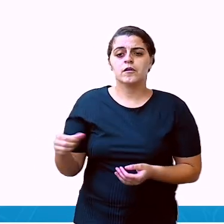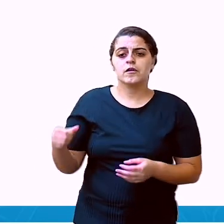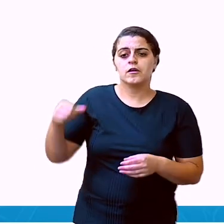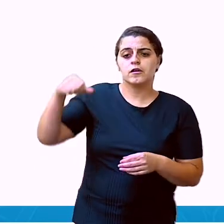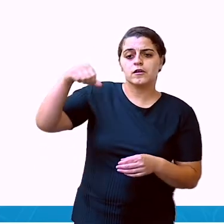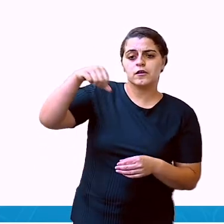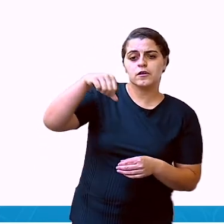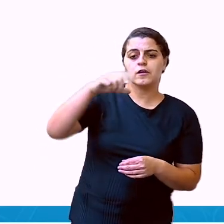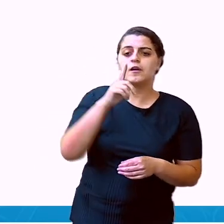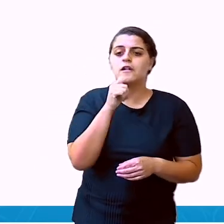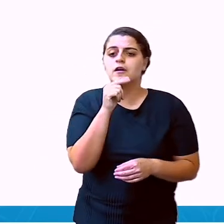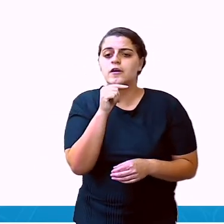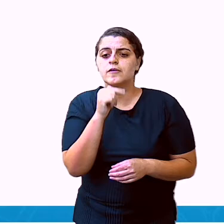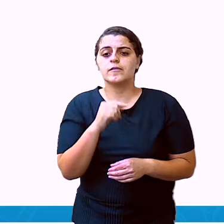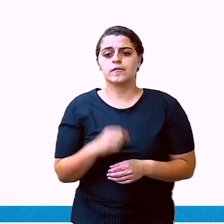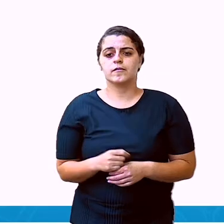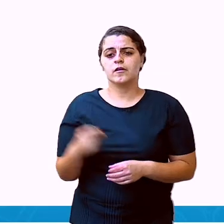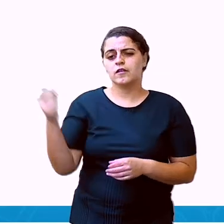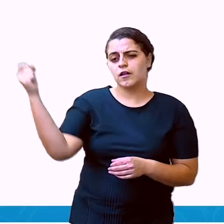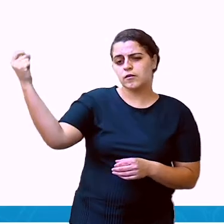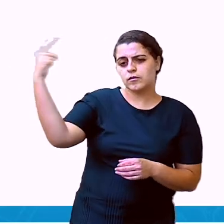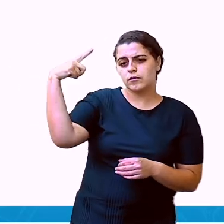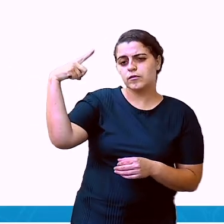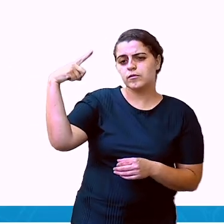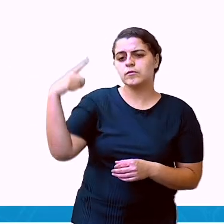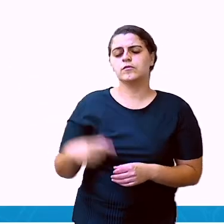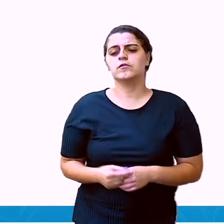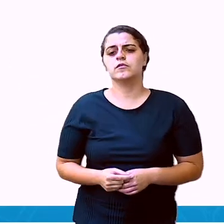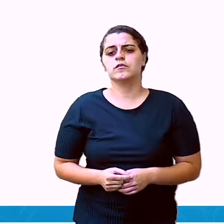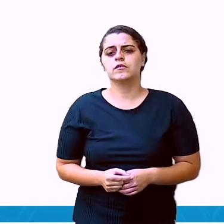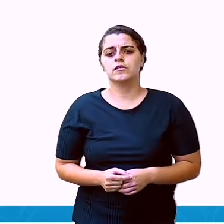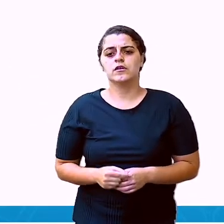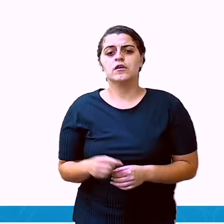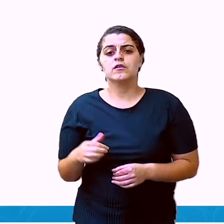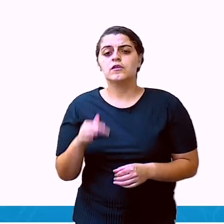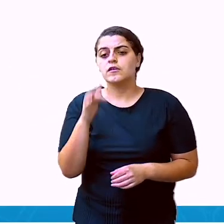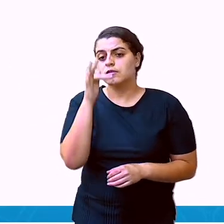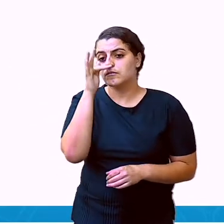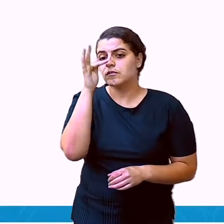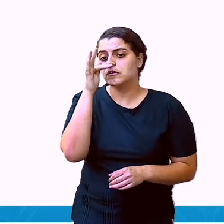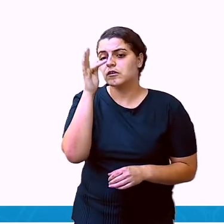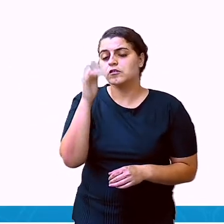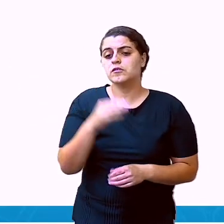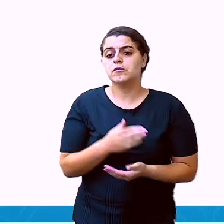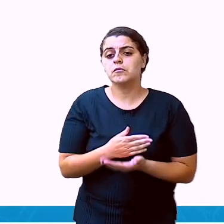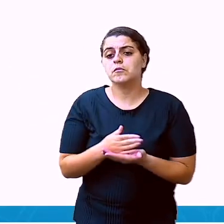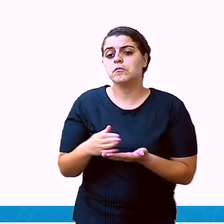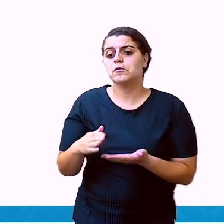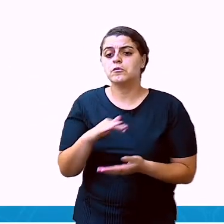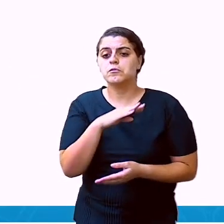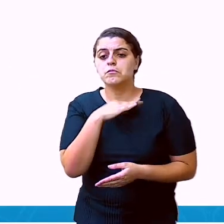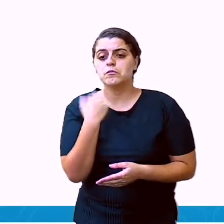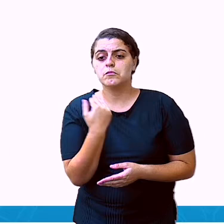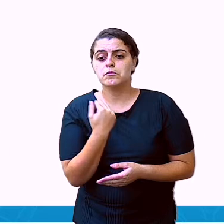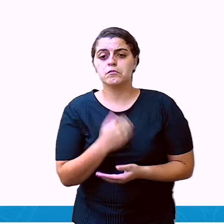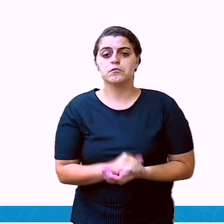colocando água na luz do sol, a nossa planta começou a